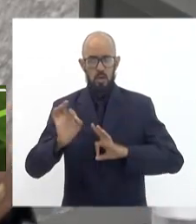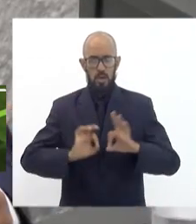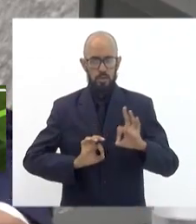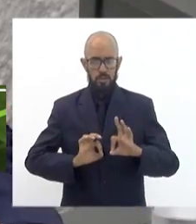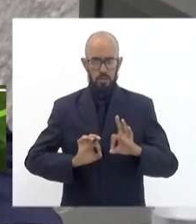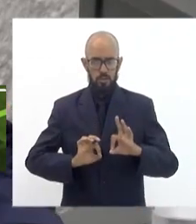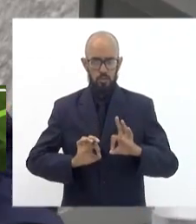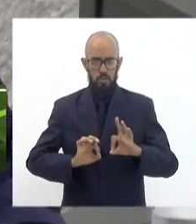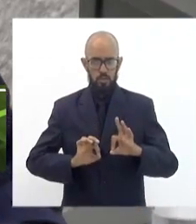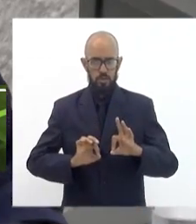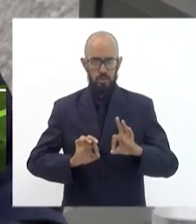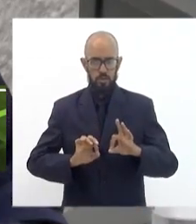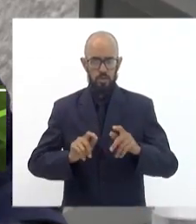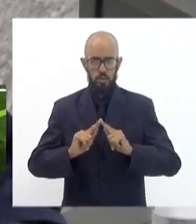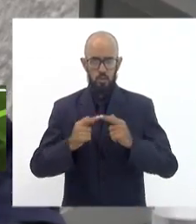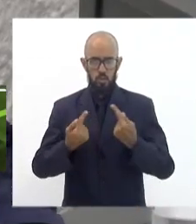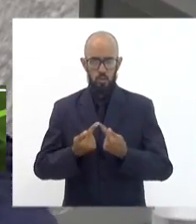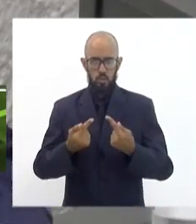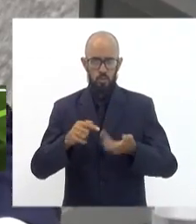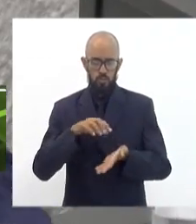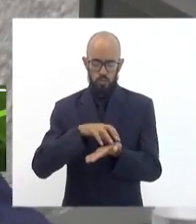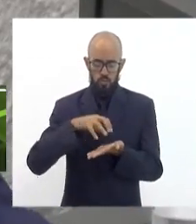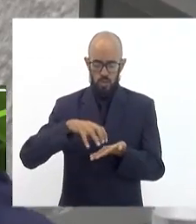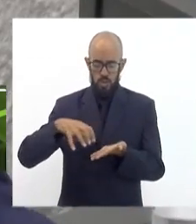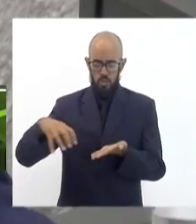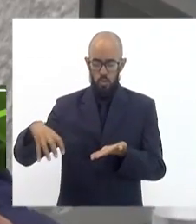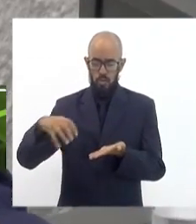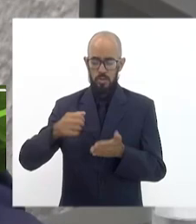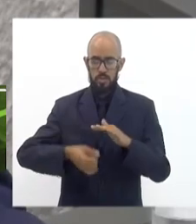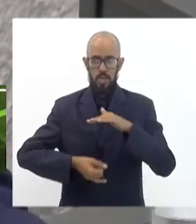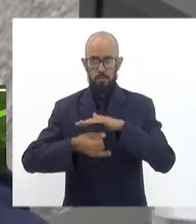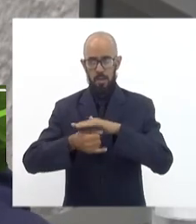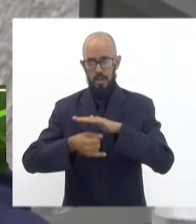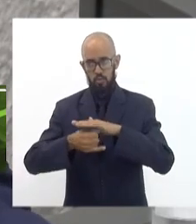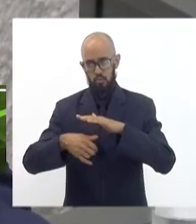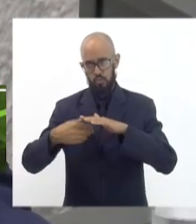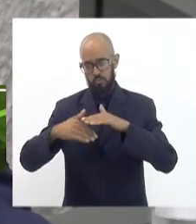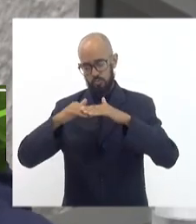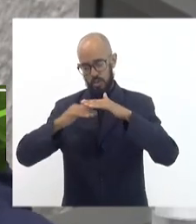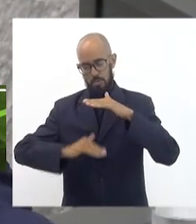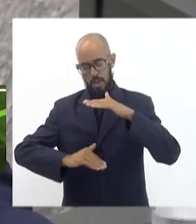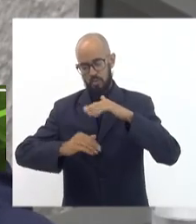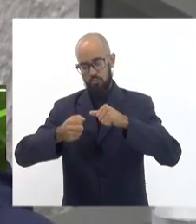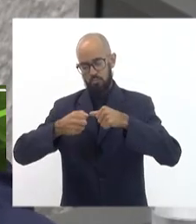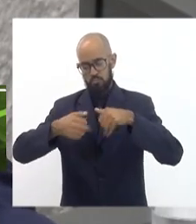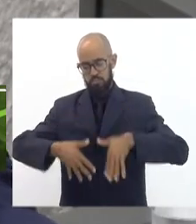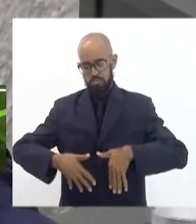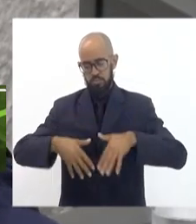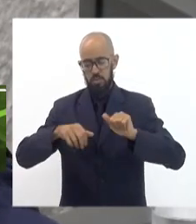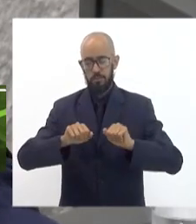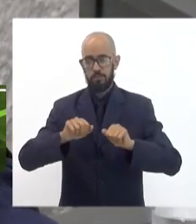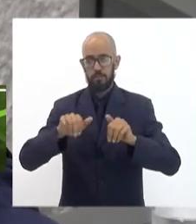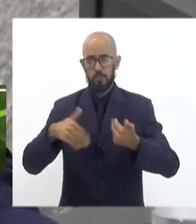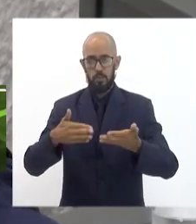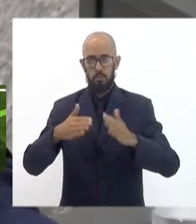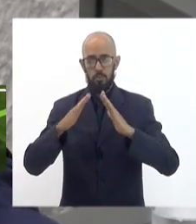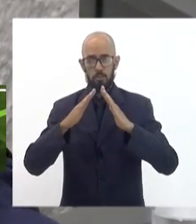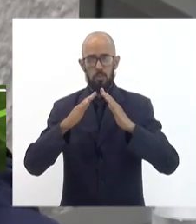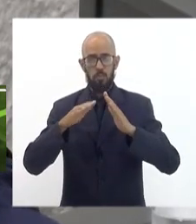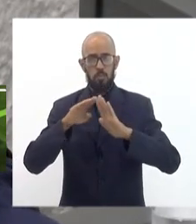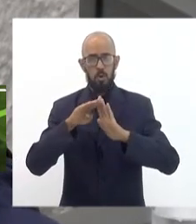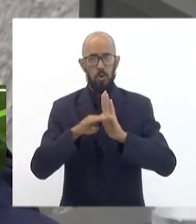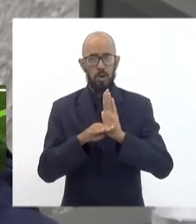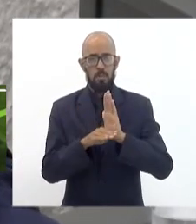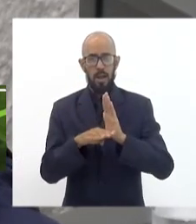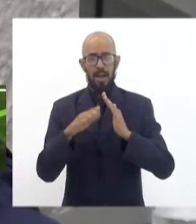grupo de órgãos que tem embaixo dela então vamos lá programa casa da gente aonde